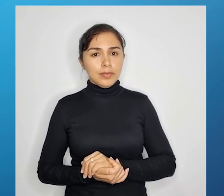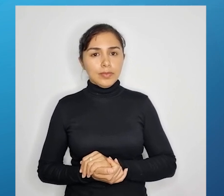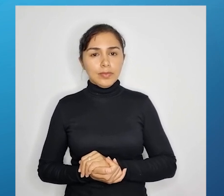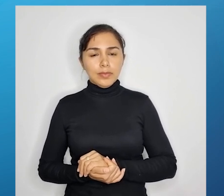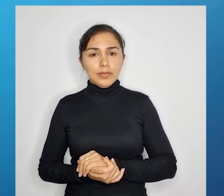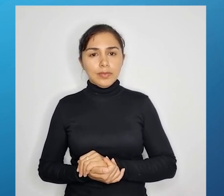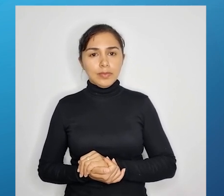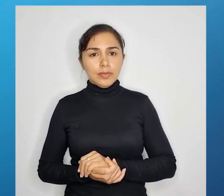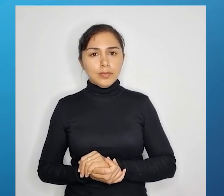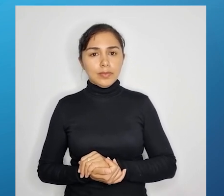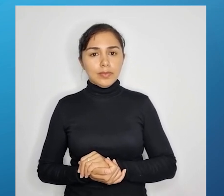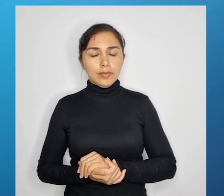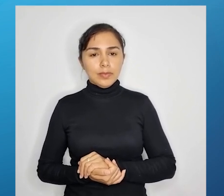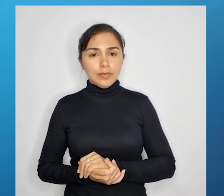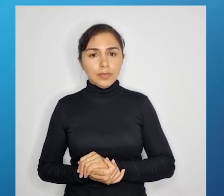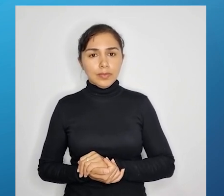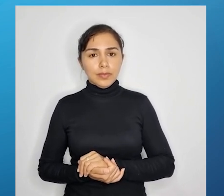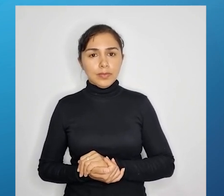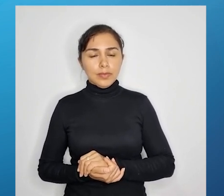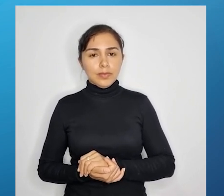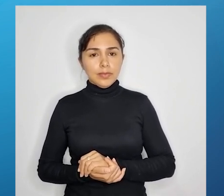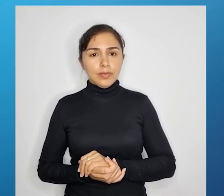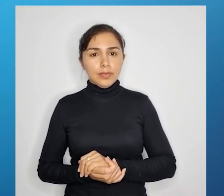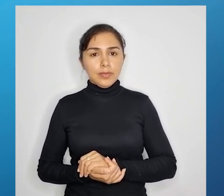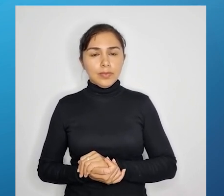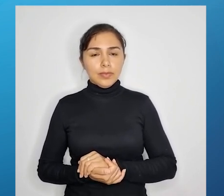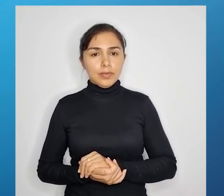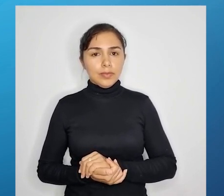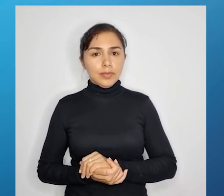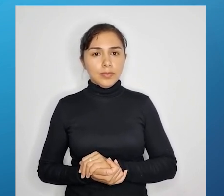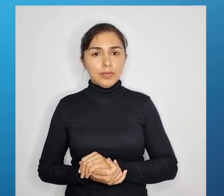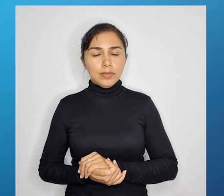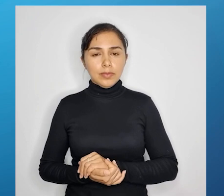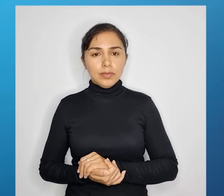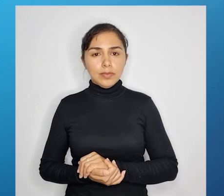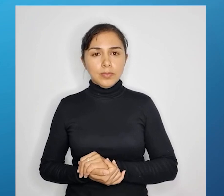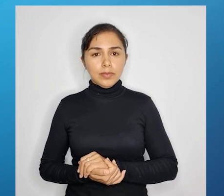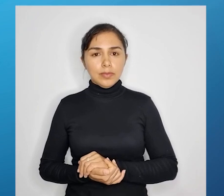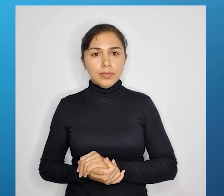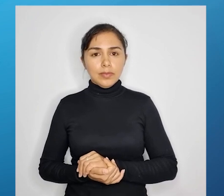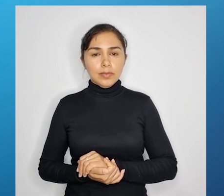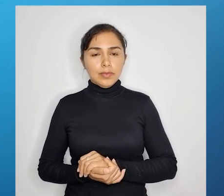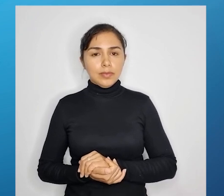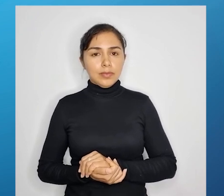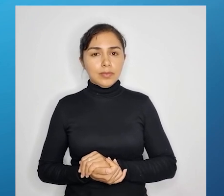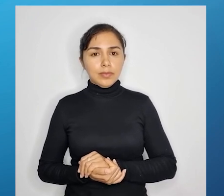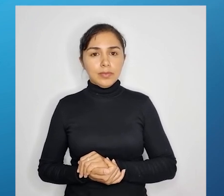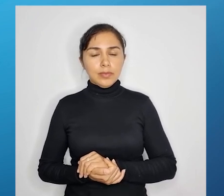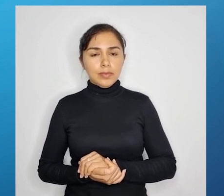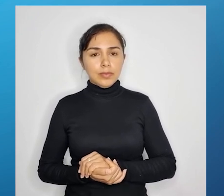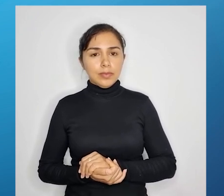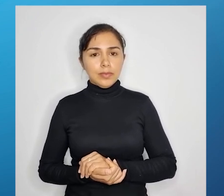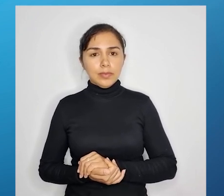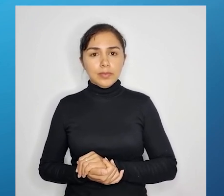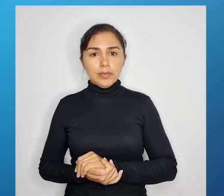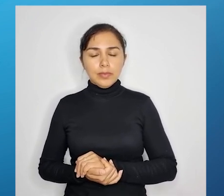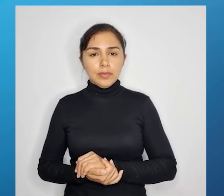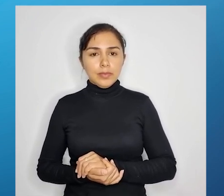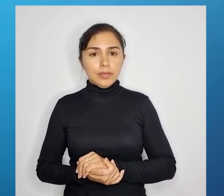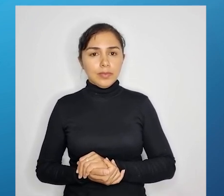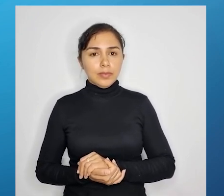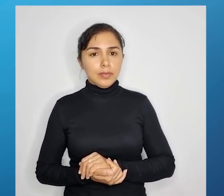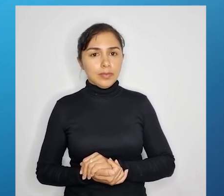Bivalves, polvos e o náutilo. Letra D. Gastrópodes, caramujos e o chíton. Ou letra E. O